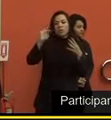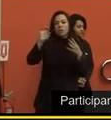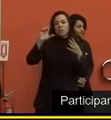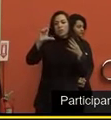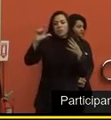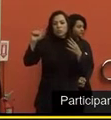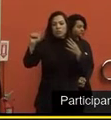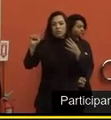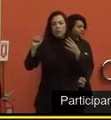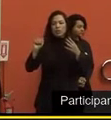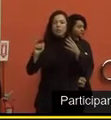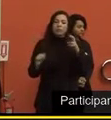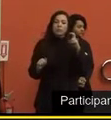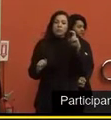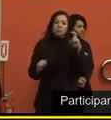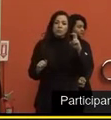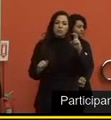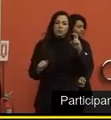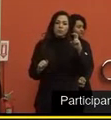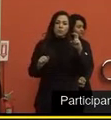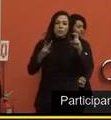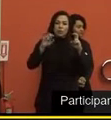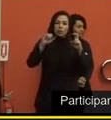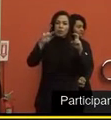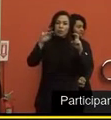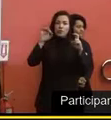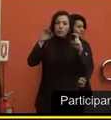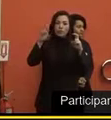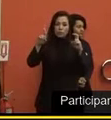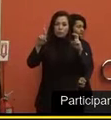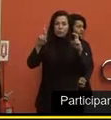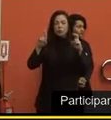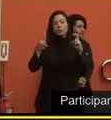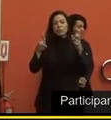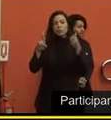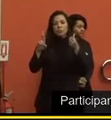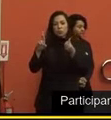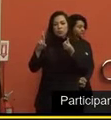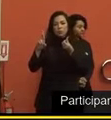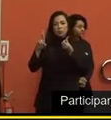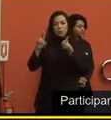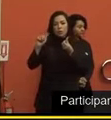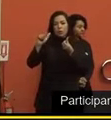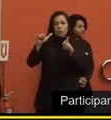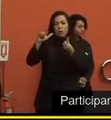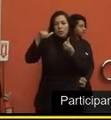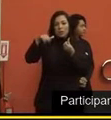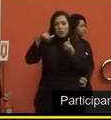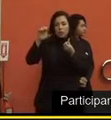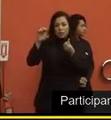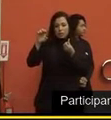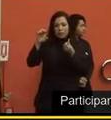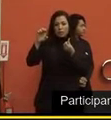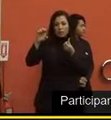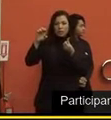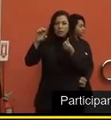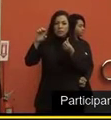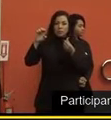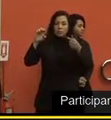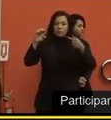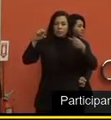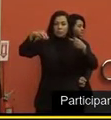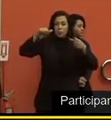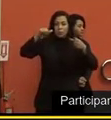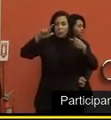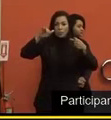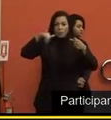Fernandes Rodrigues Baltar, Vitor Dourado Graçano, Aline da Silva Pinheiro,